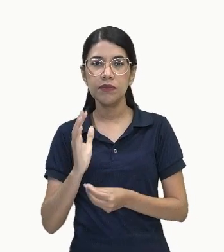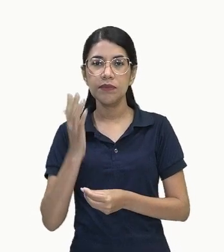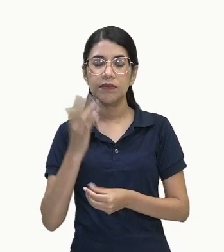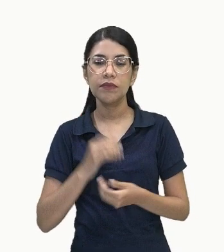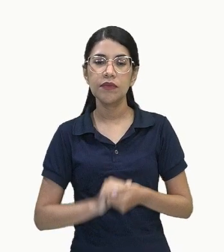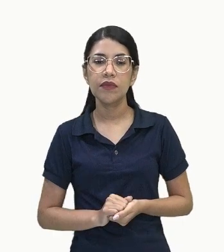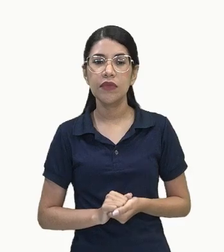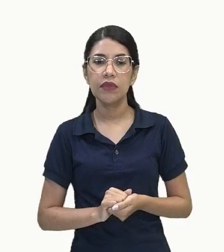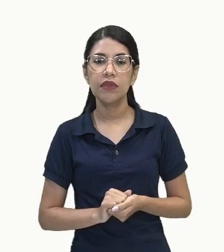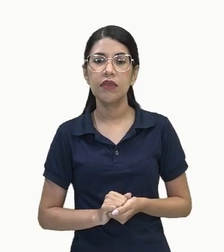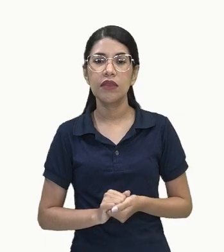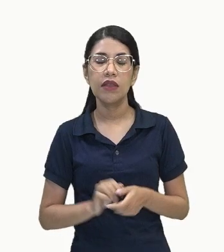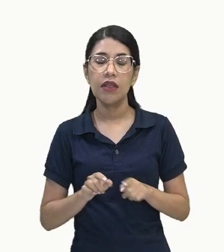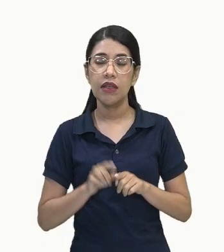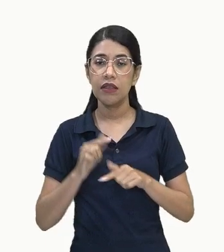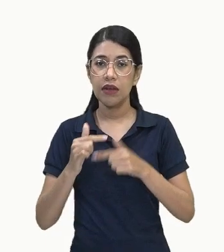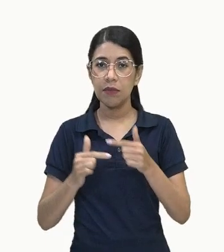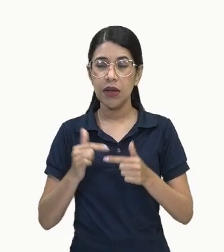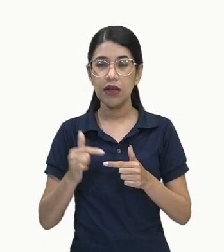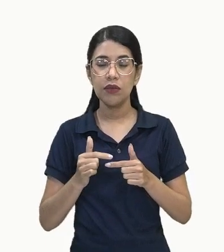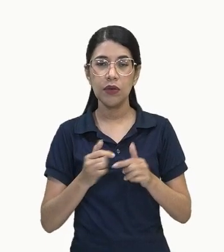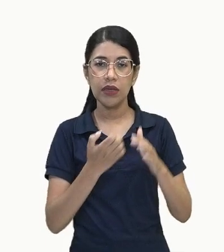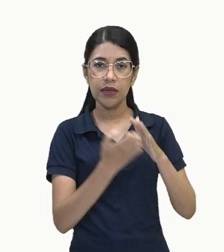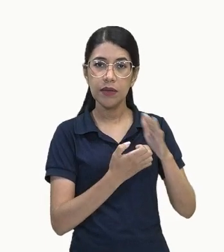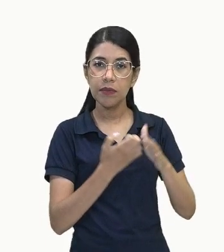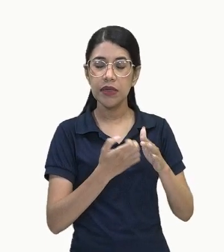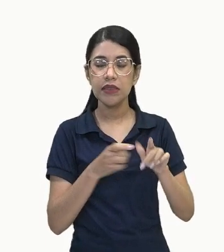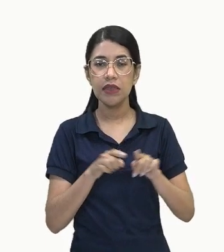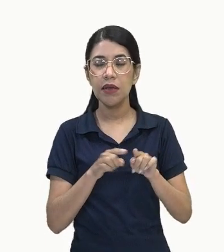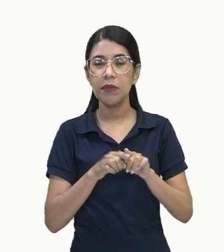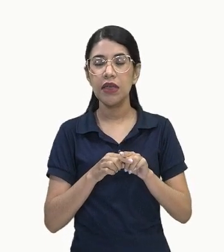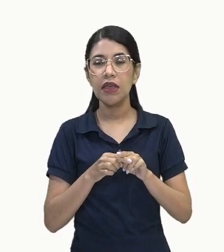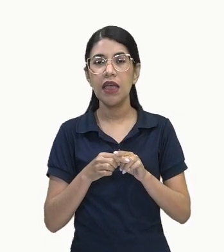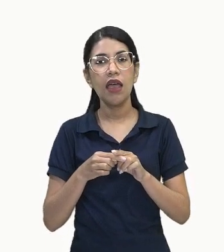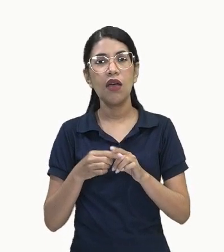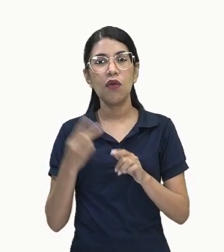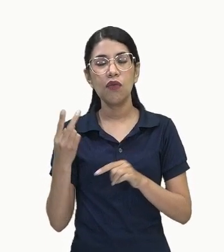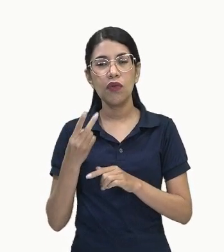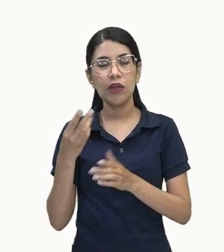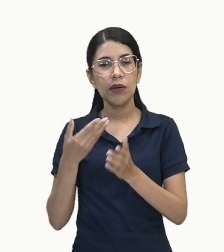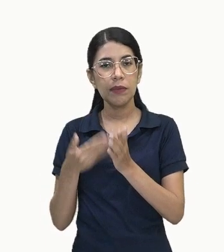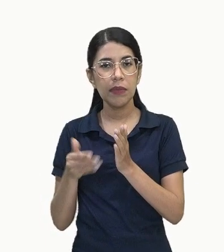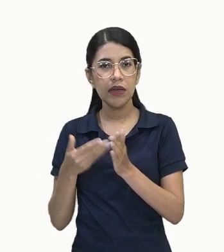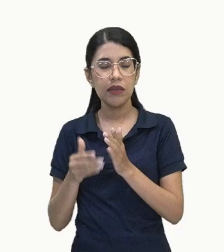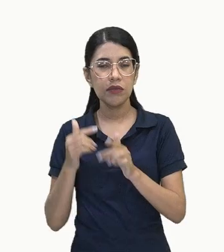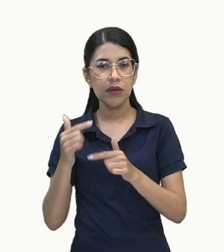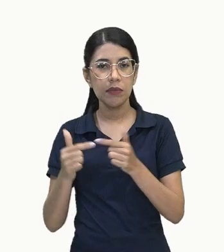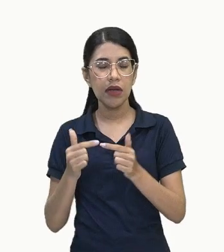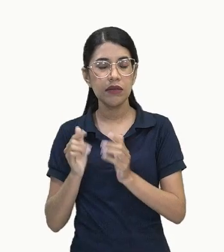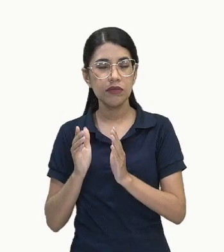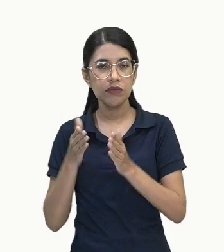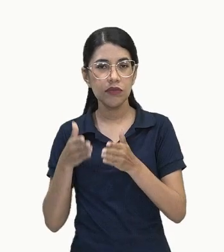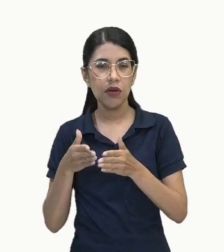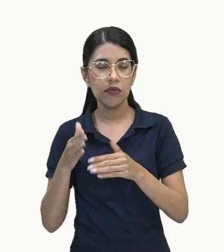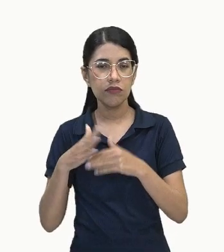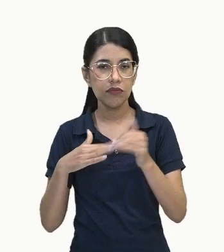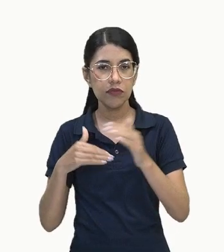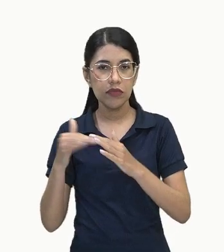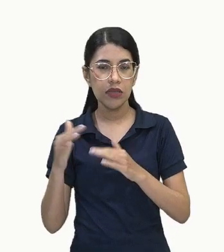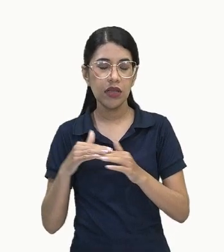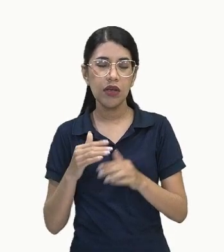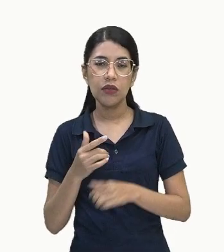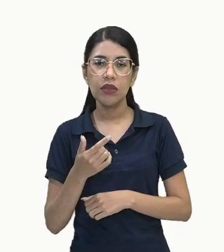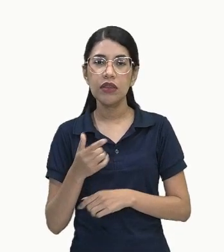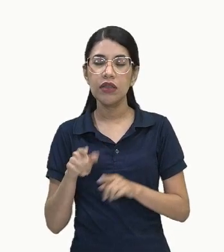no trato trabalhador-empregador e a desvalorização da mão de obra não especializada